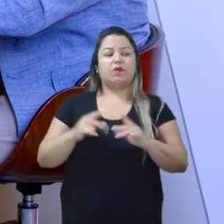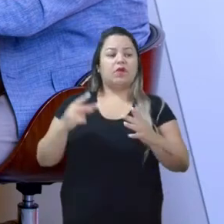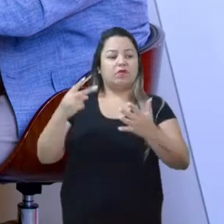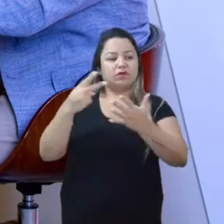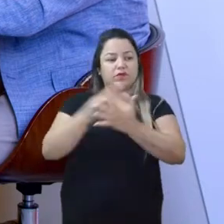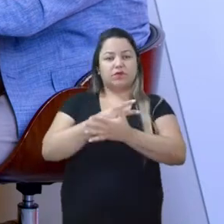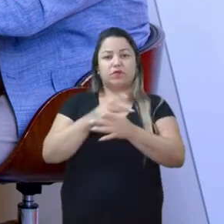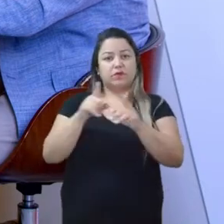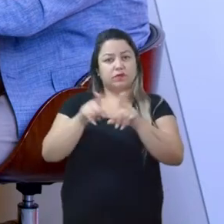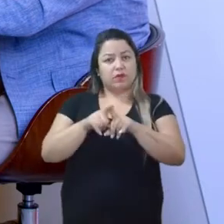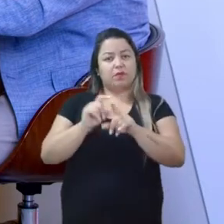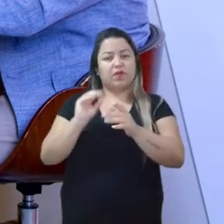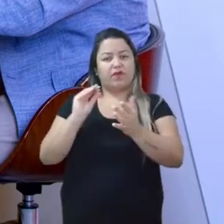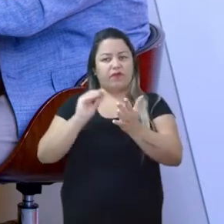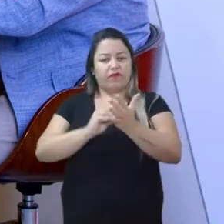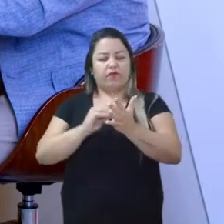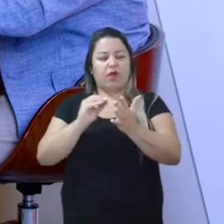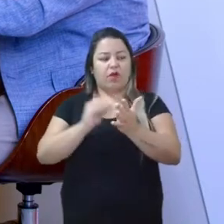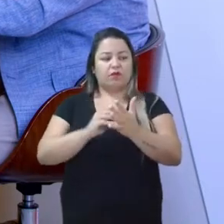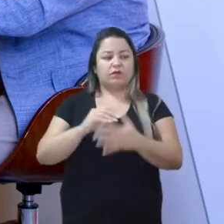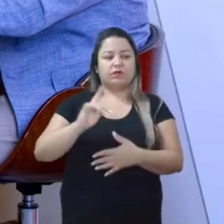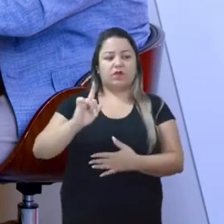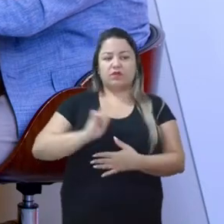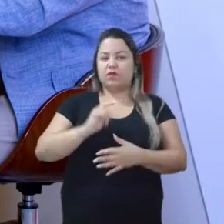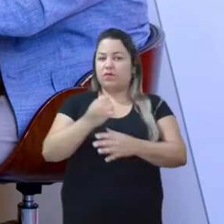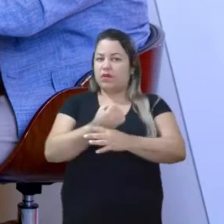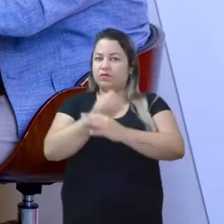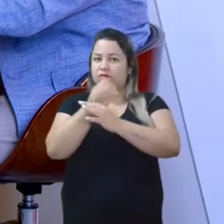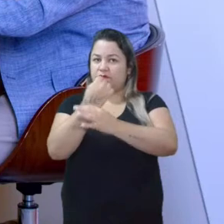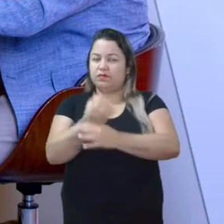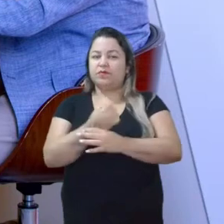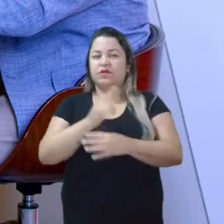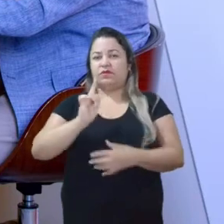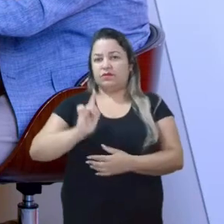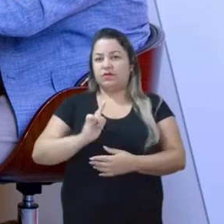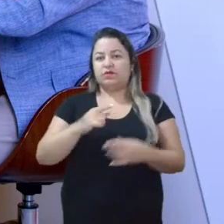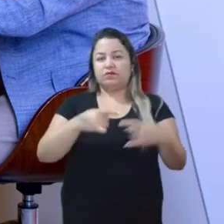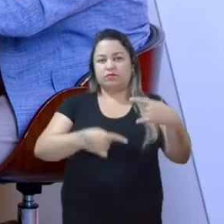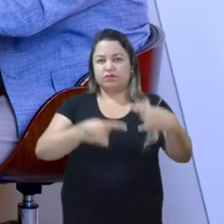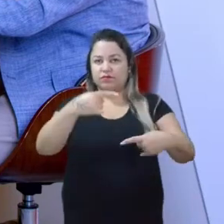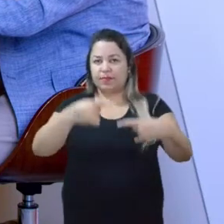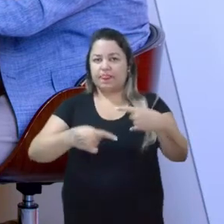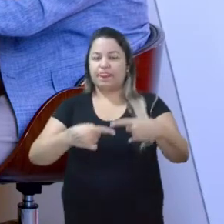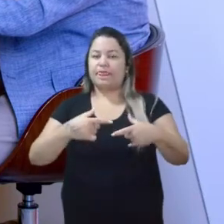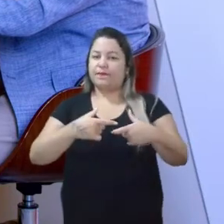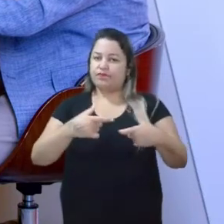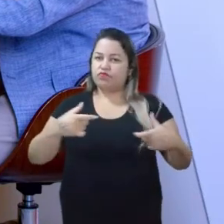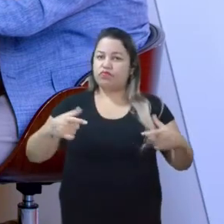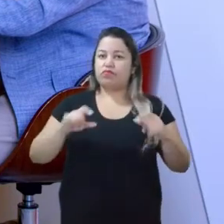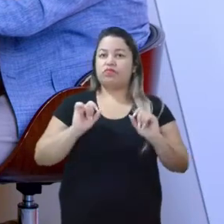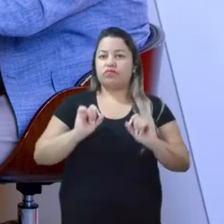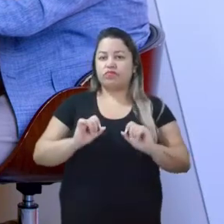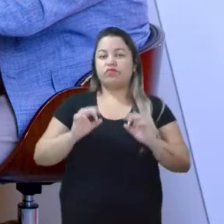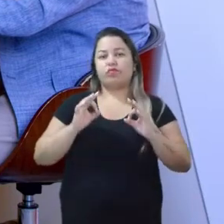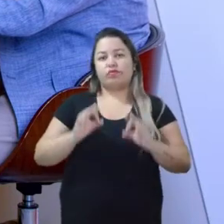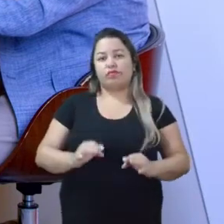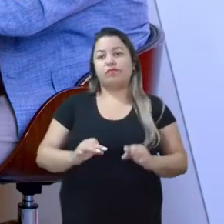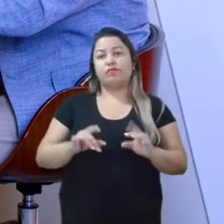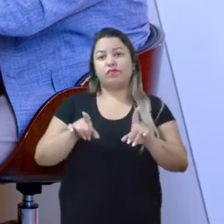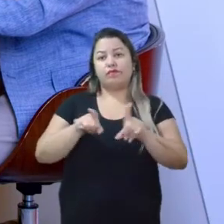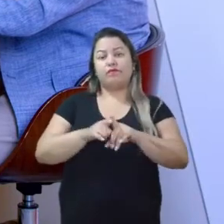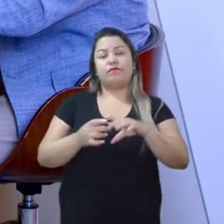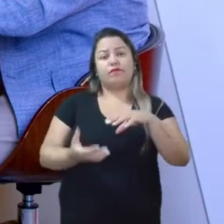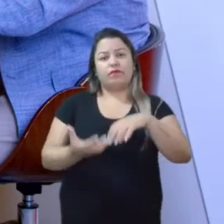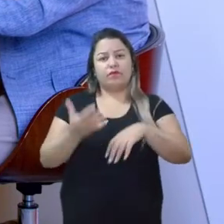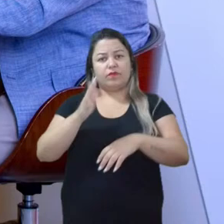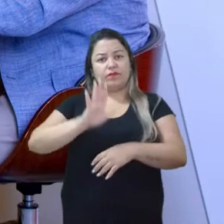acho que falta a gente ter uma segurança, e aí teria que ser uma discussão ampliada e legítima perante o Congresso Nacional para dizer